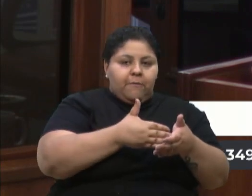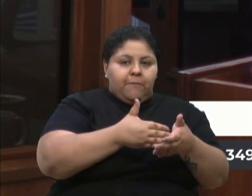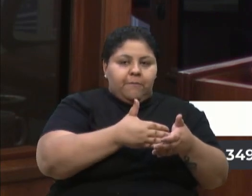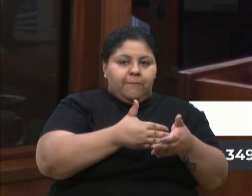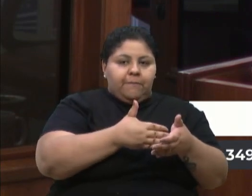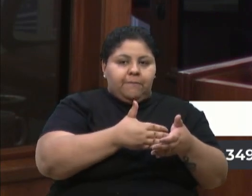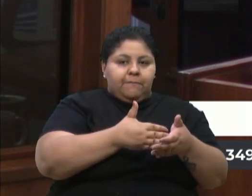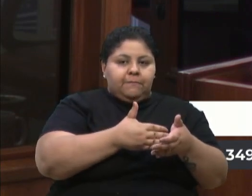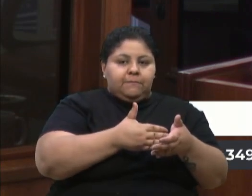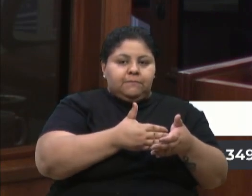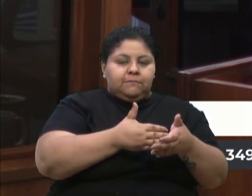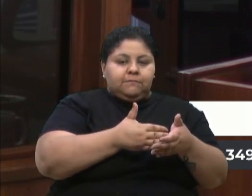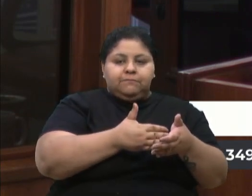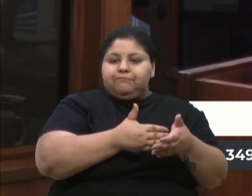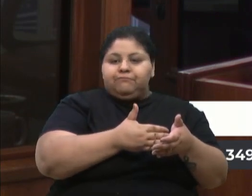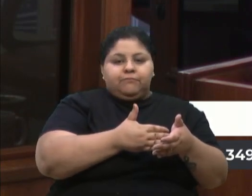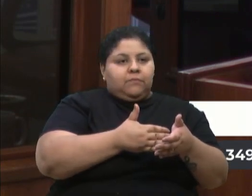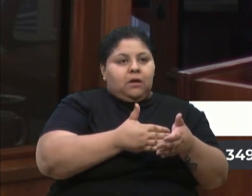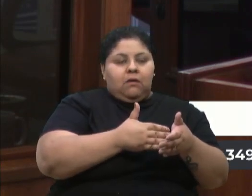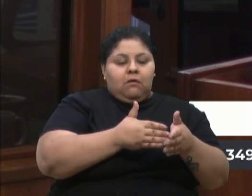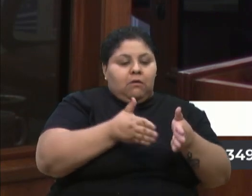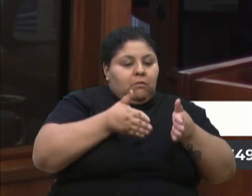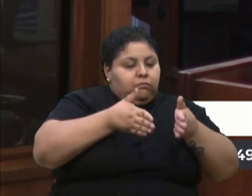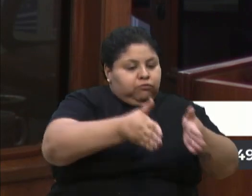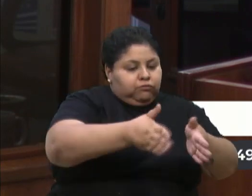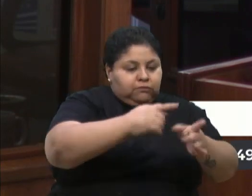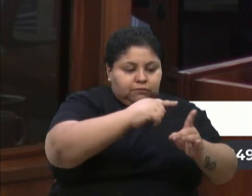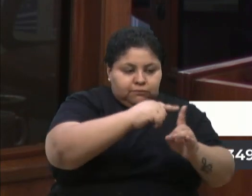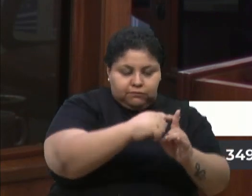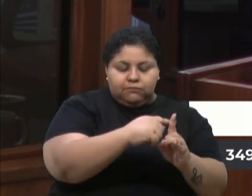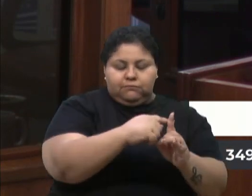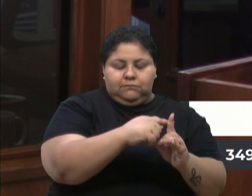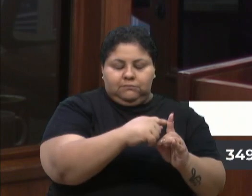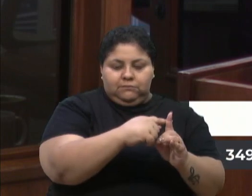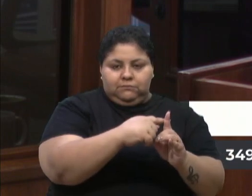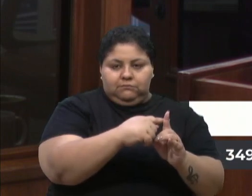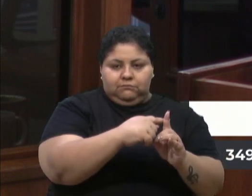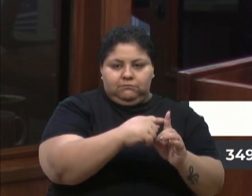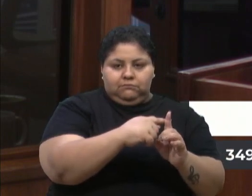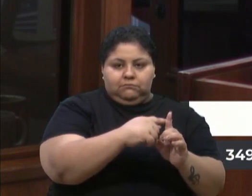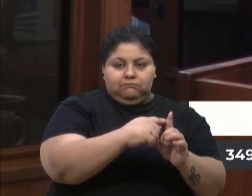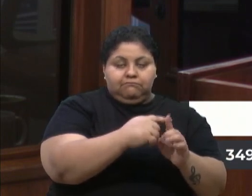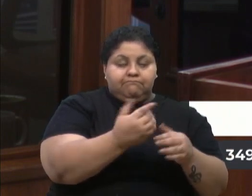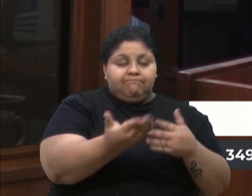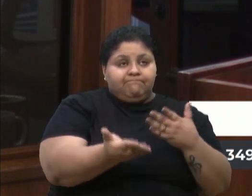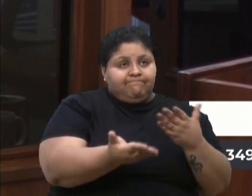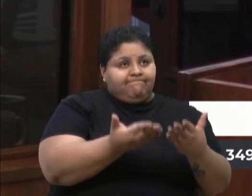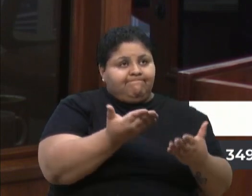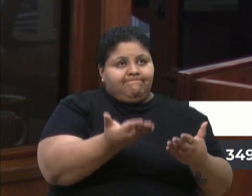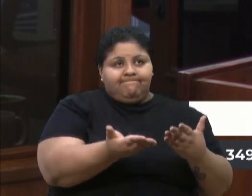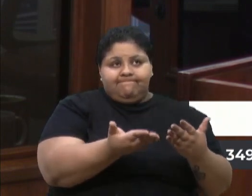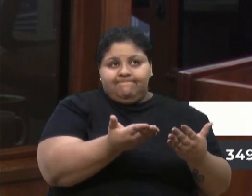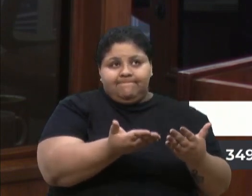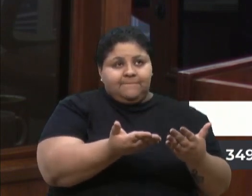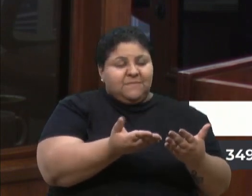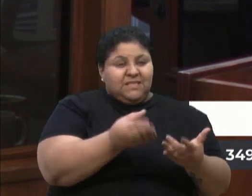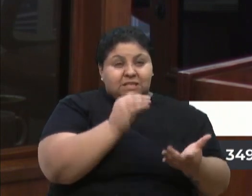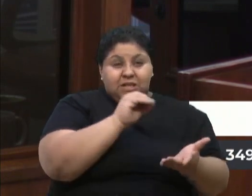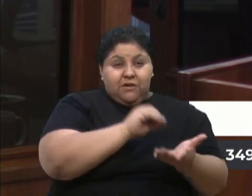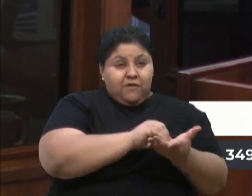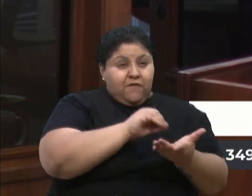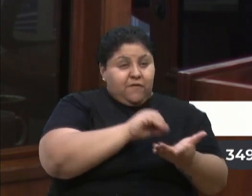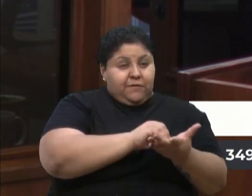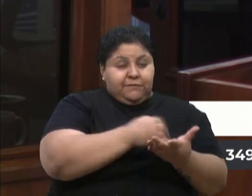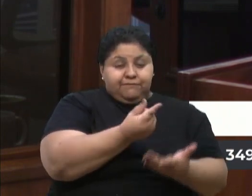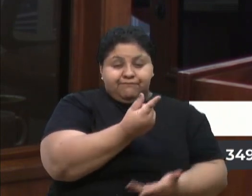para velar o seu ente querido, enterrar, e talvez não tivesse nem condições